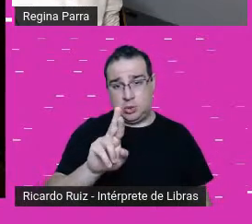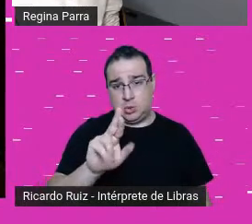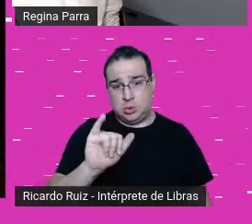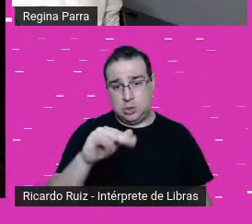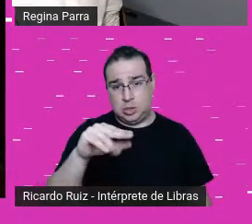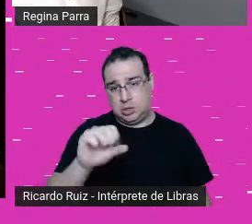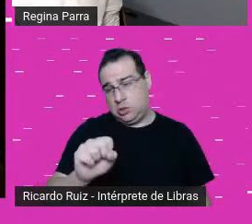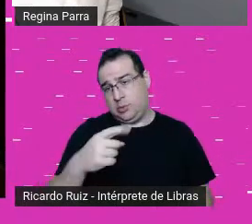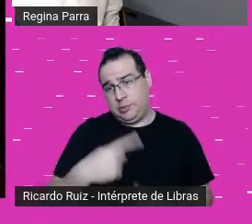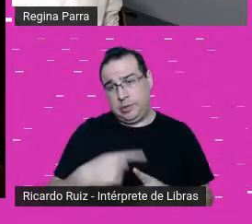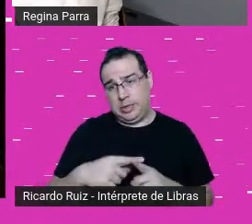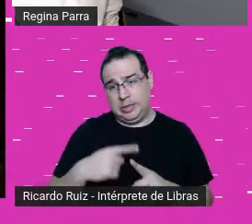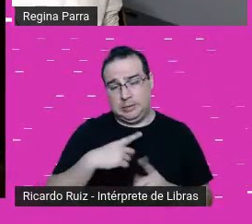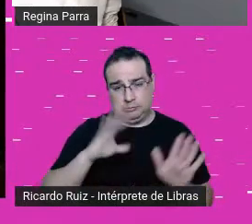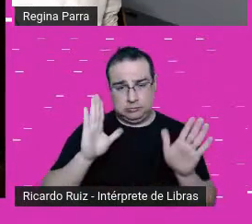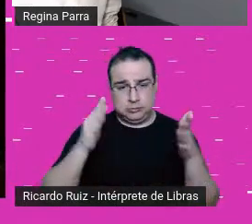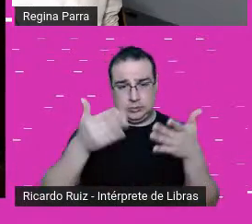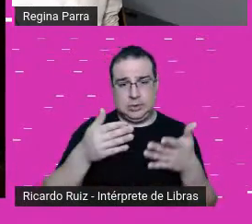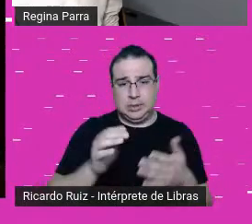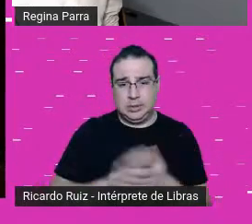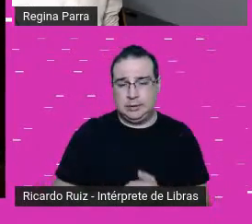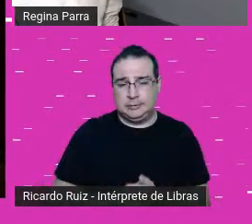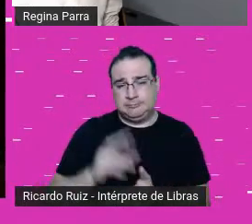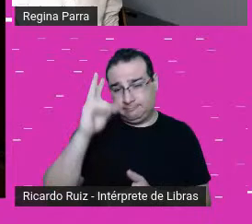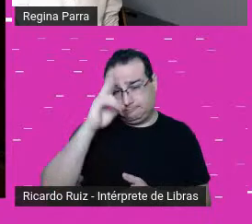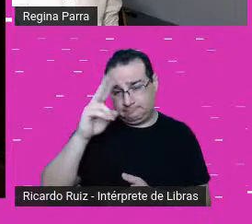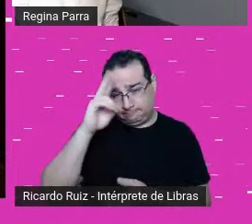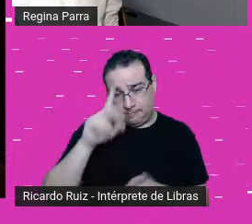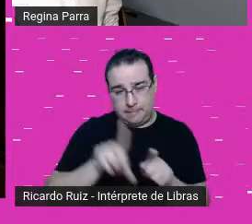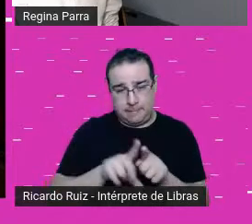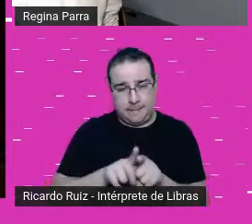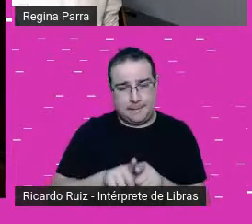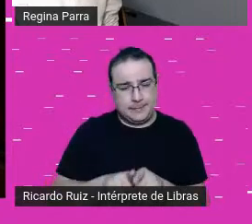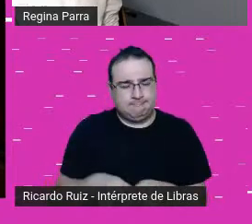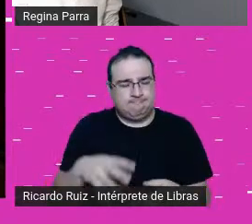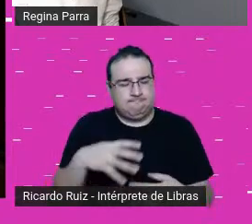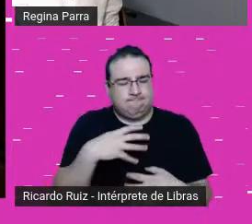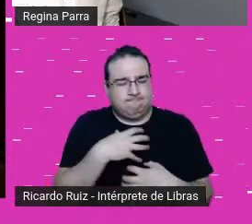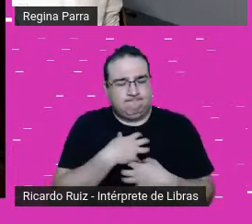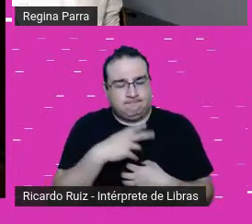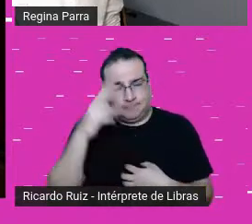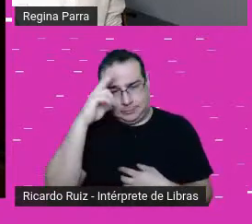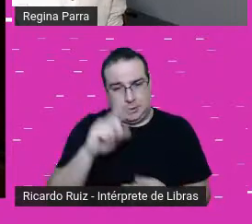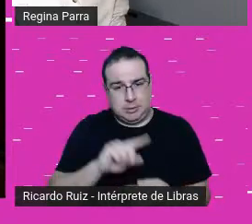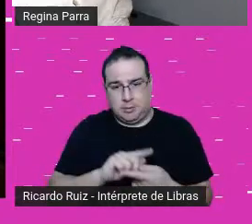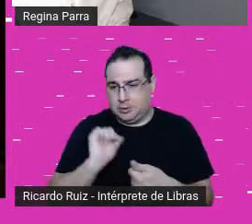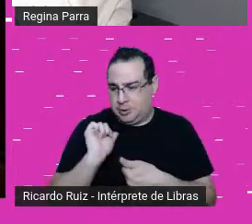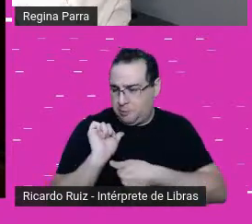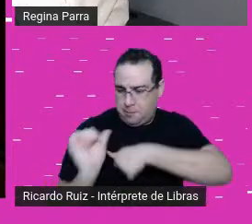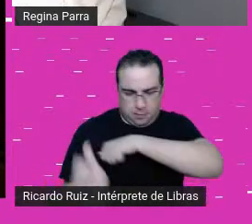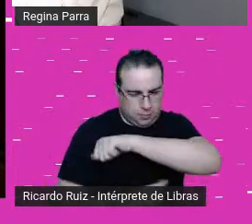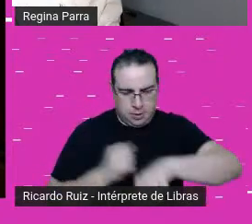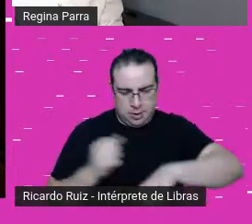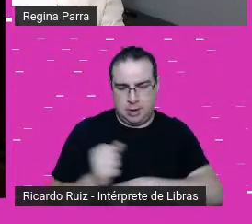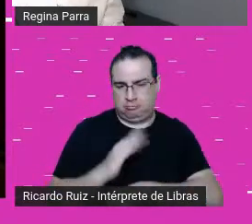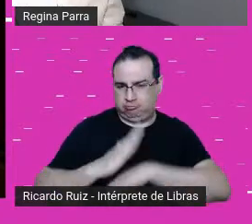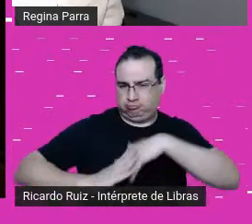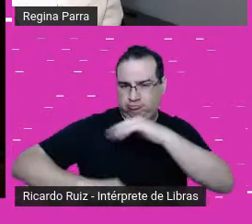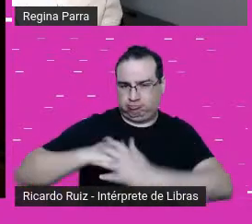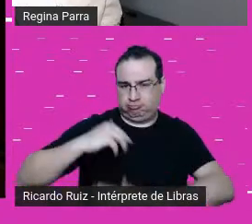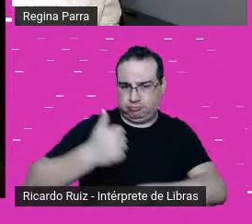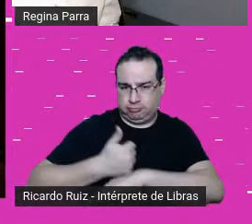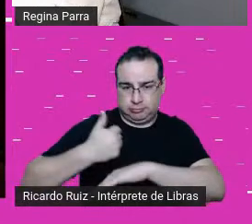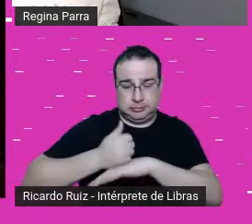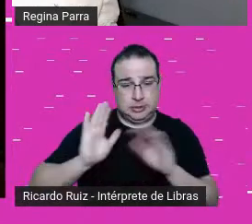foi algo que ficou presente, assim, tão marcante, tanto que me tornei figurinista e atuo nessa área